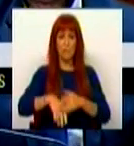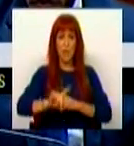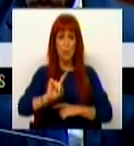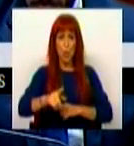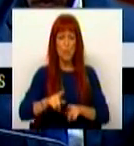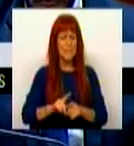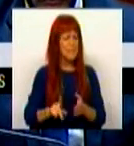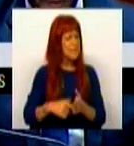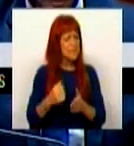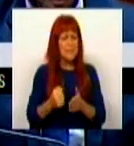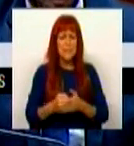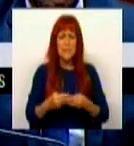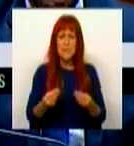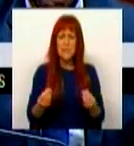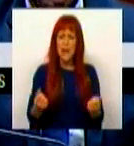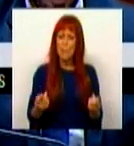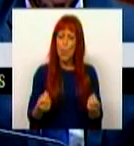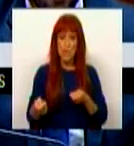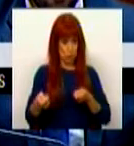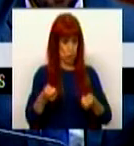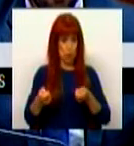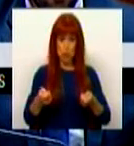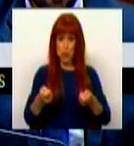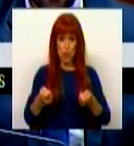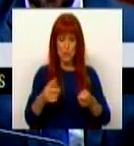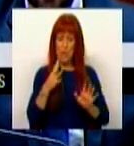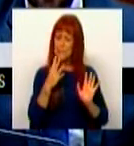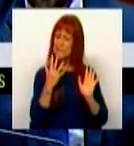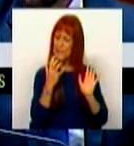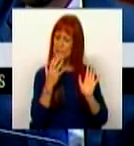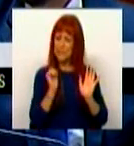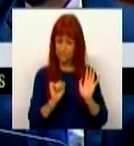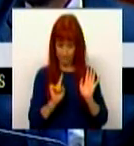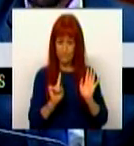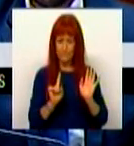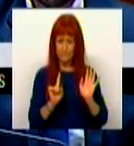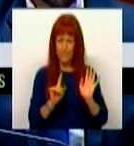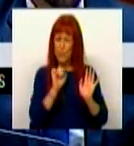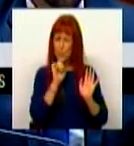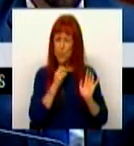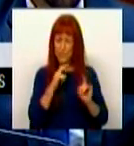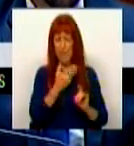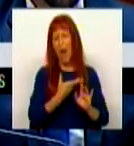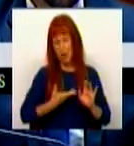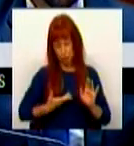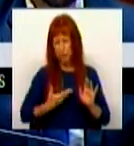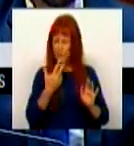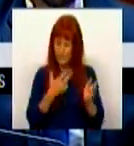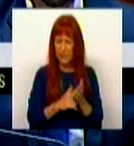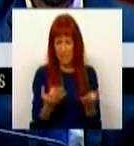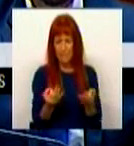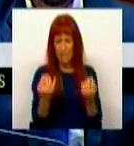foi sempre uma gestão cautelosa, talvez conservadora, é